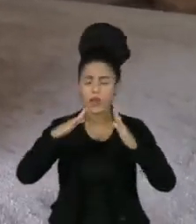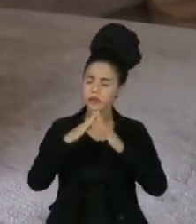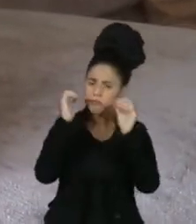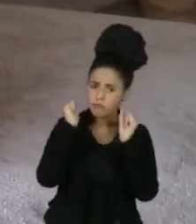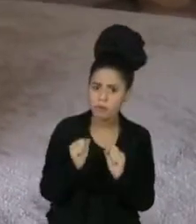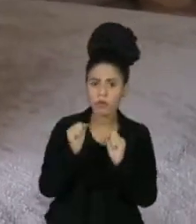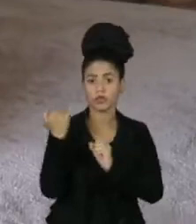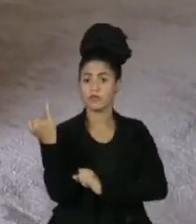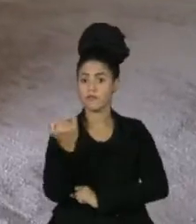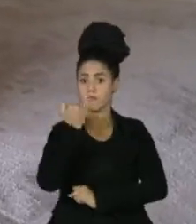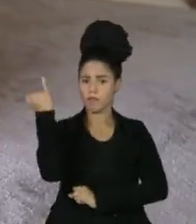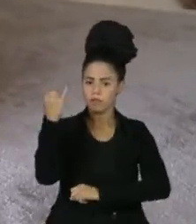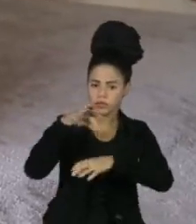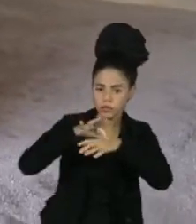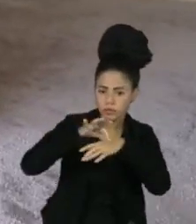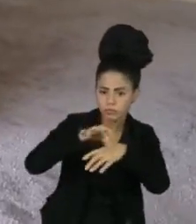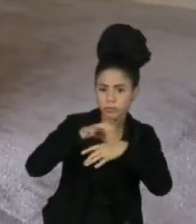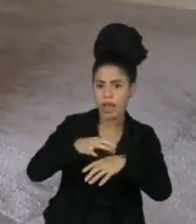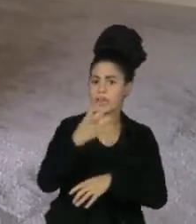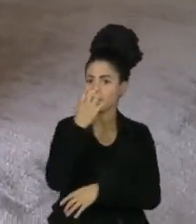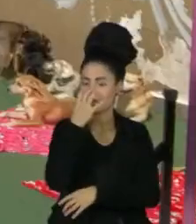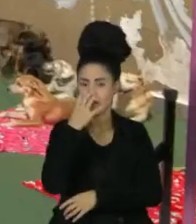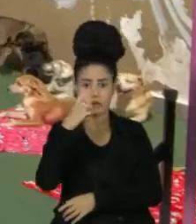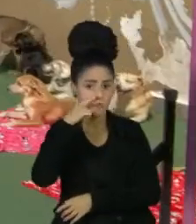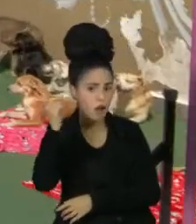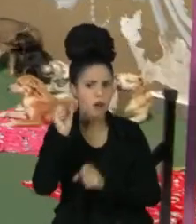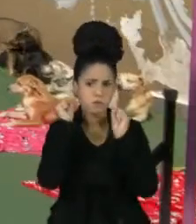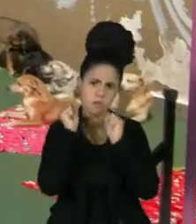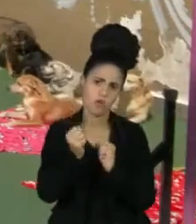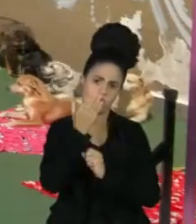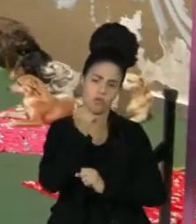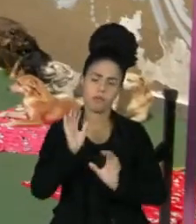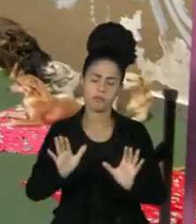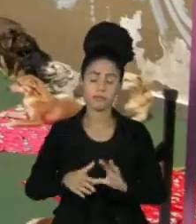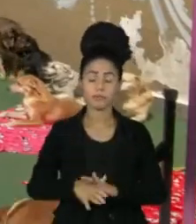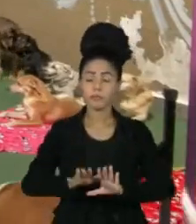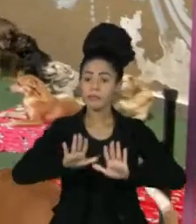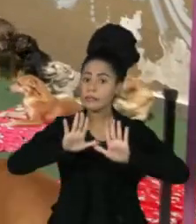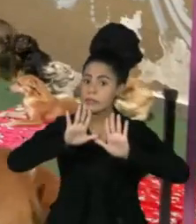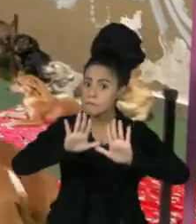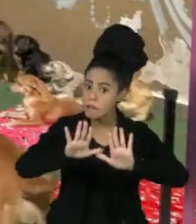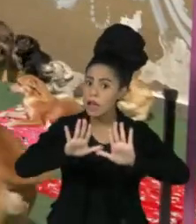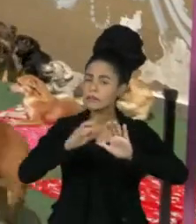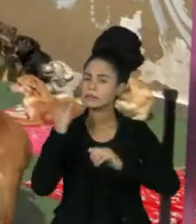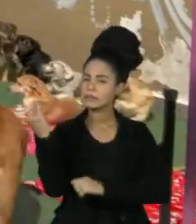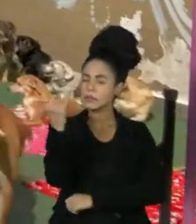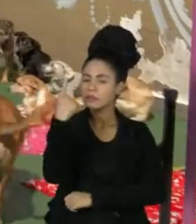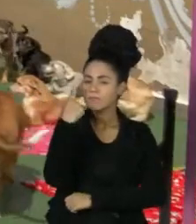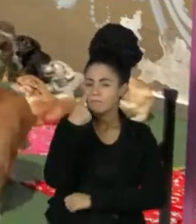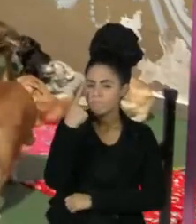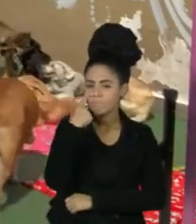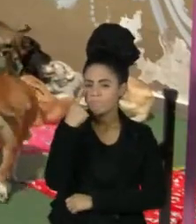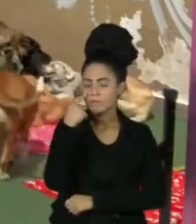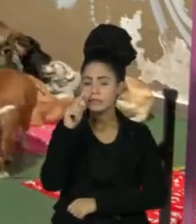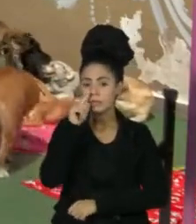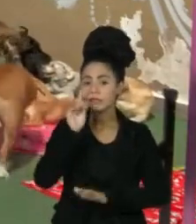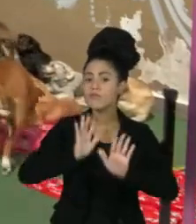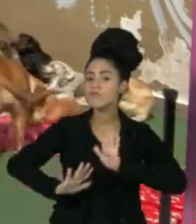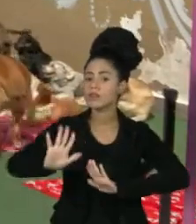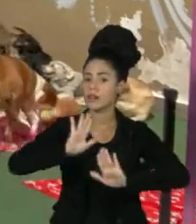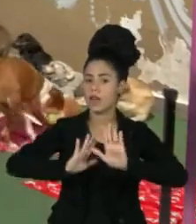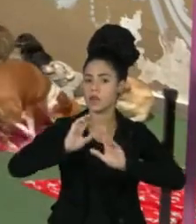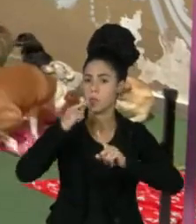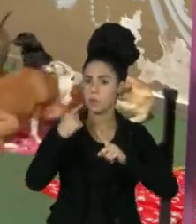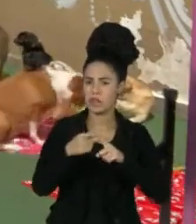grande importância para os cães, para os gatos. Mas é importante tomar cuidado antes de mudanças como essa, sobretudo com